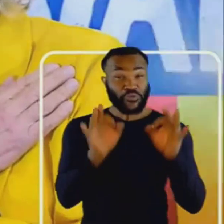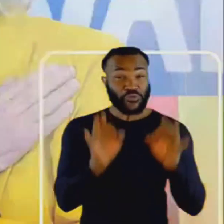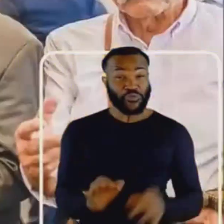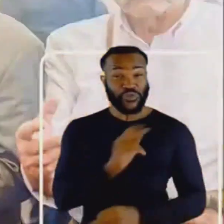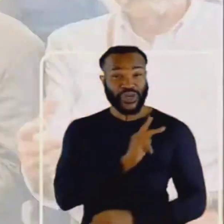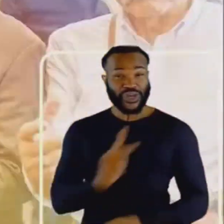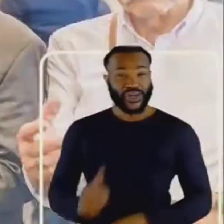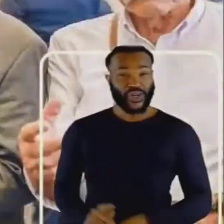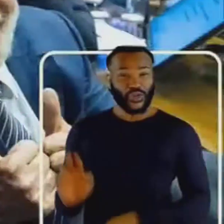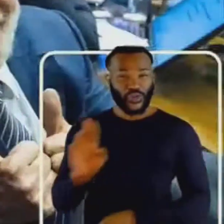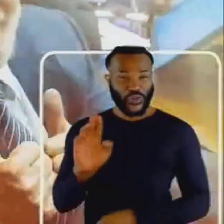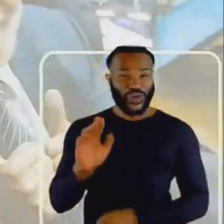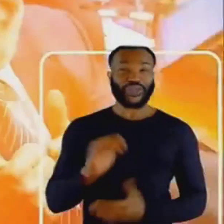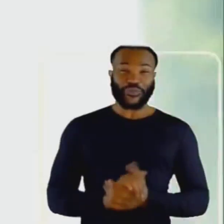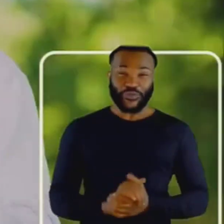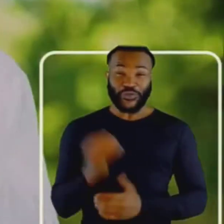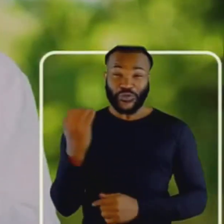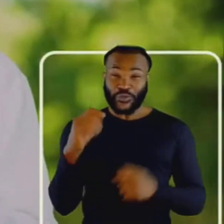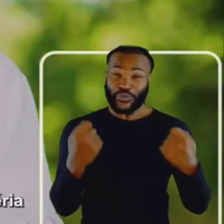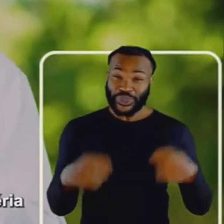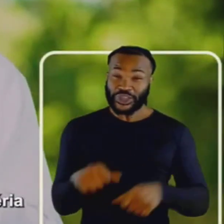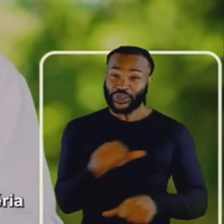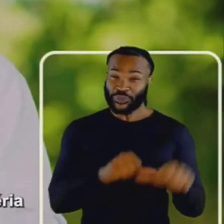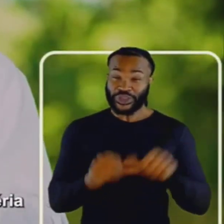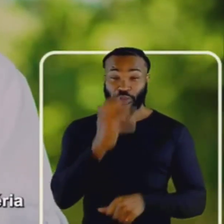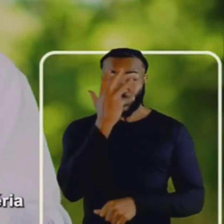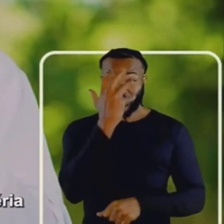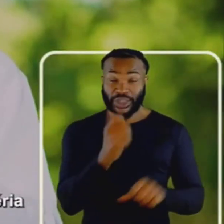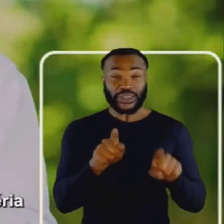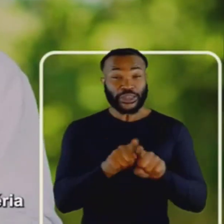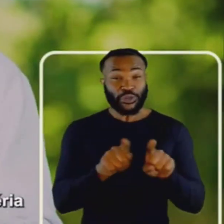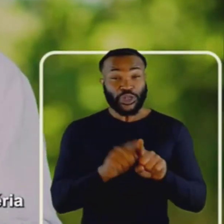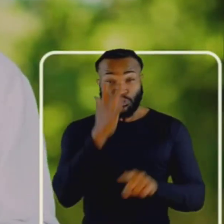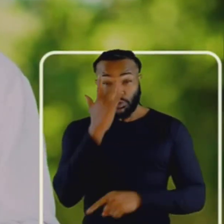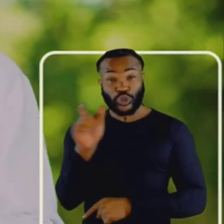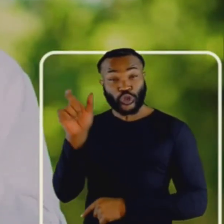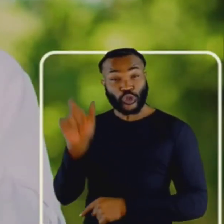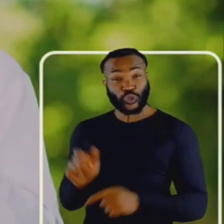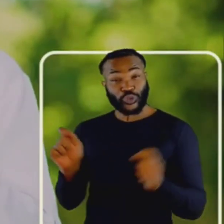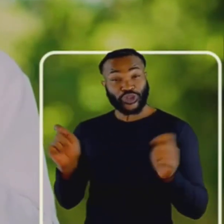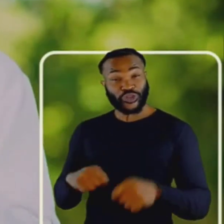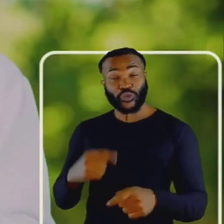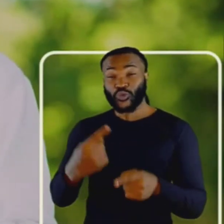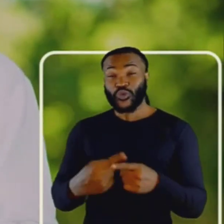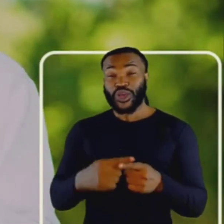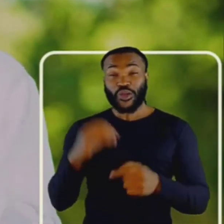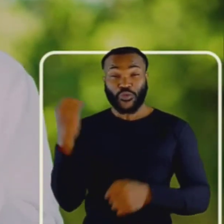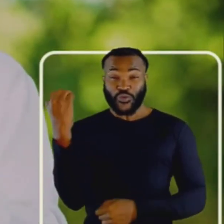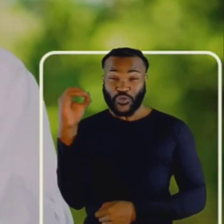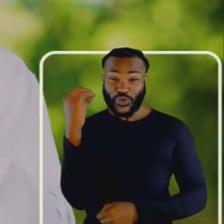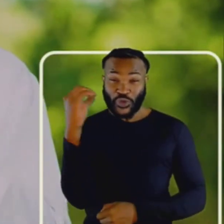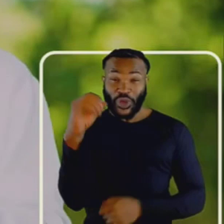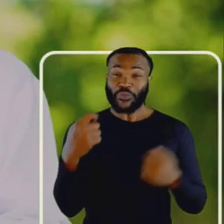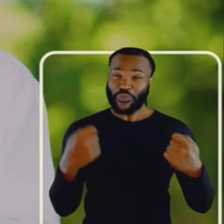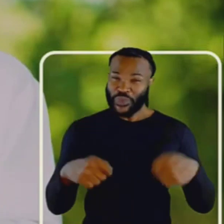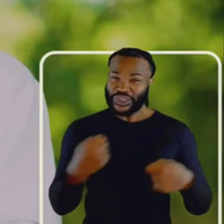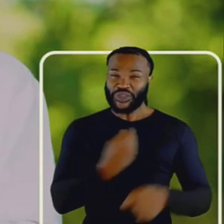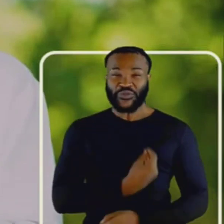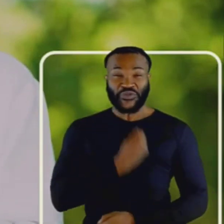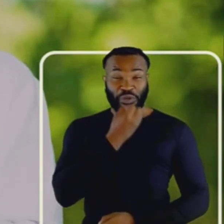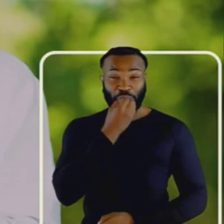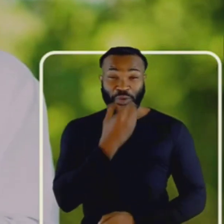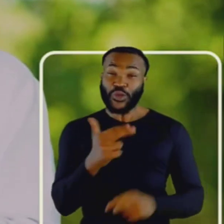apoio absoluto do presidente Lula. Porto Alegre precisa de uma administração séria, de uma pessoa competente, porque Porto